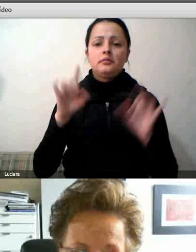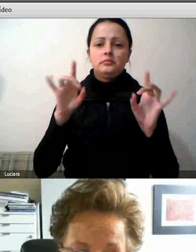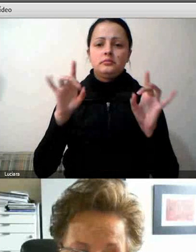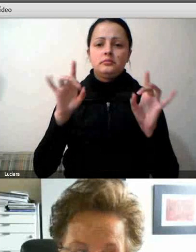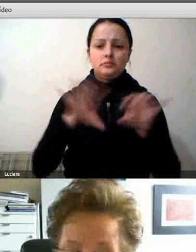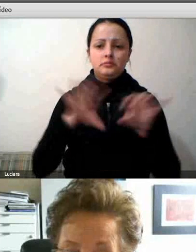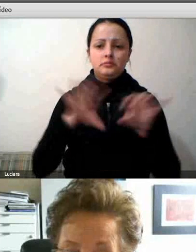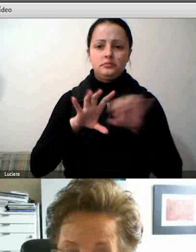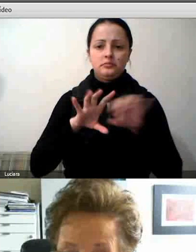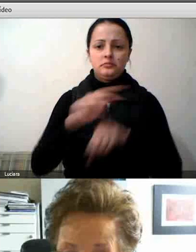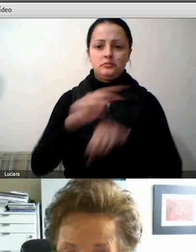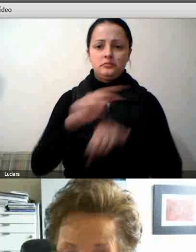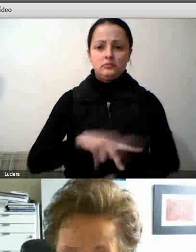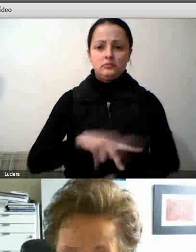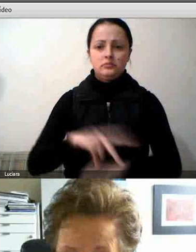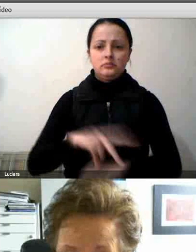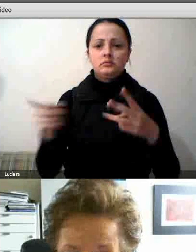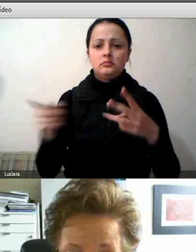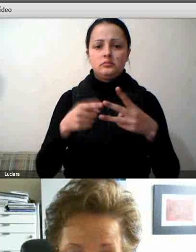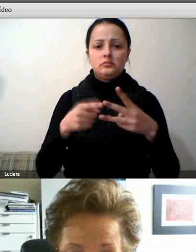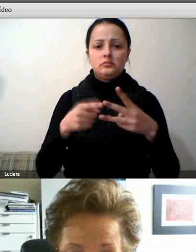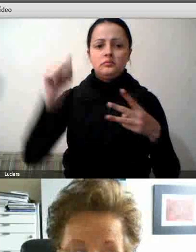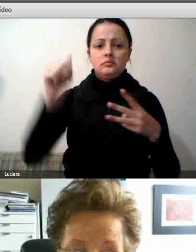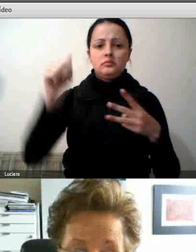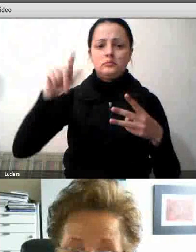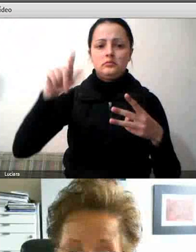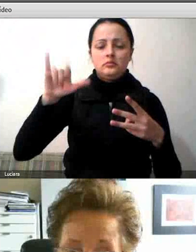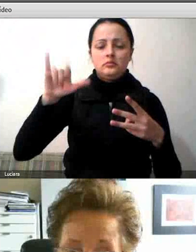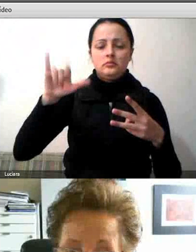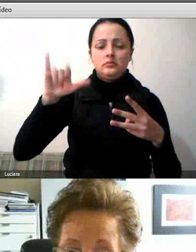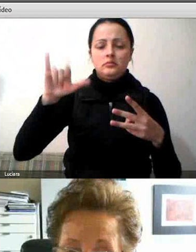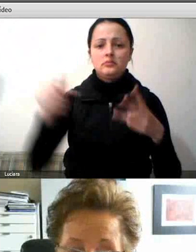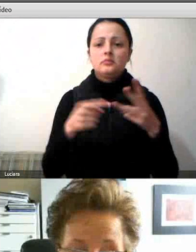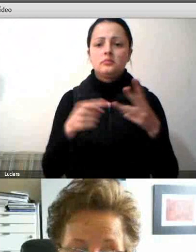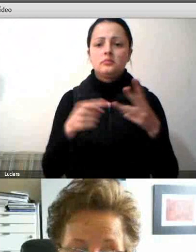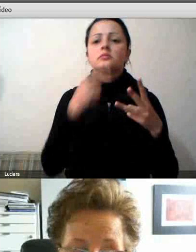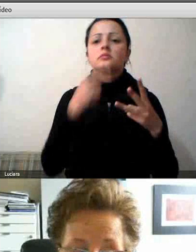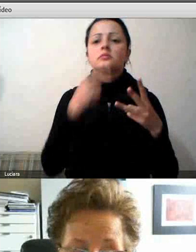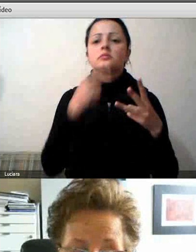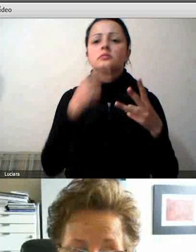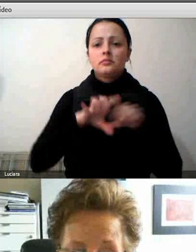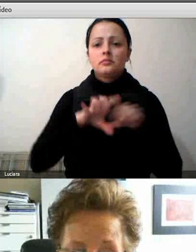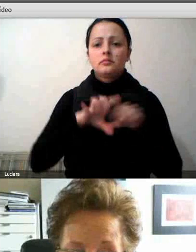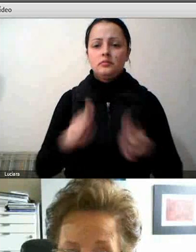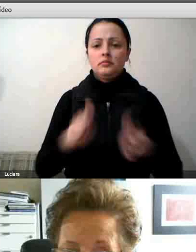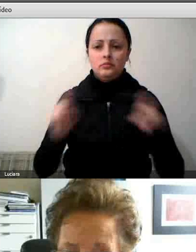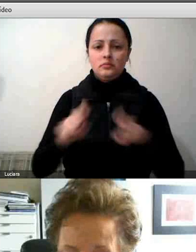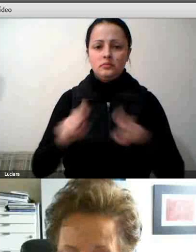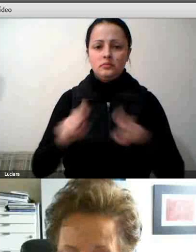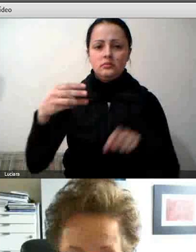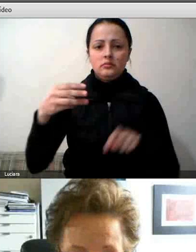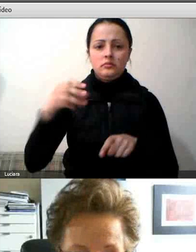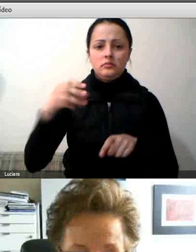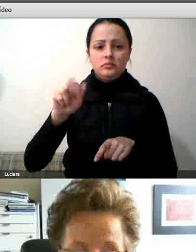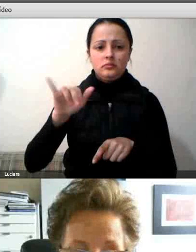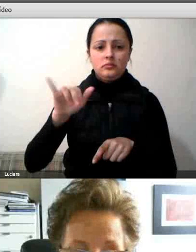é a Angélica Aparecida Marques Antunes e o especialista em computação é o Mário Daniel de Souza